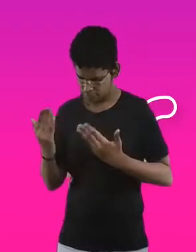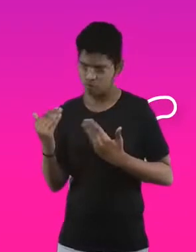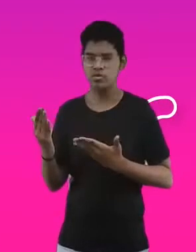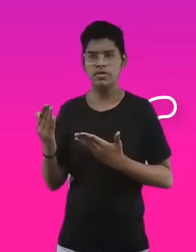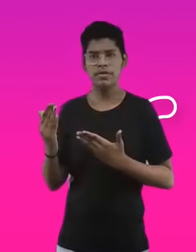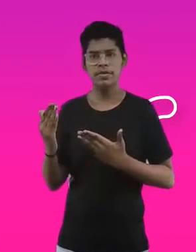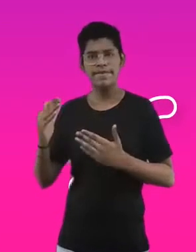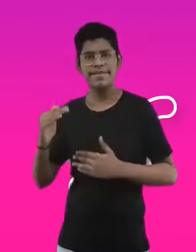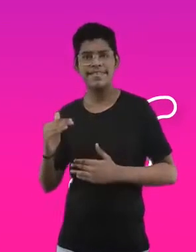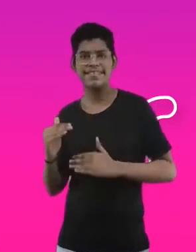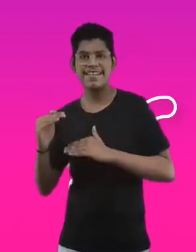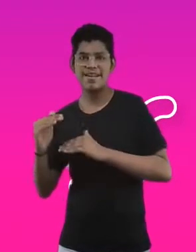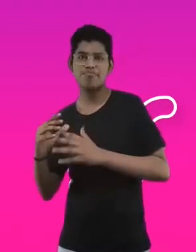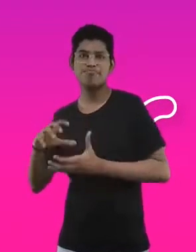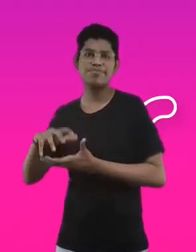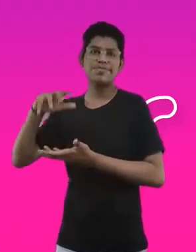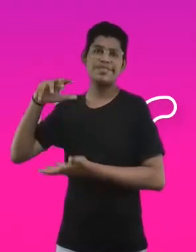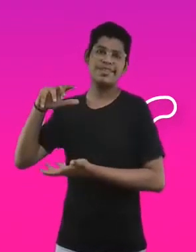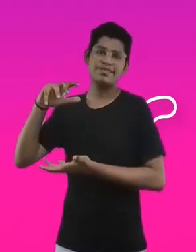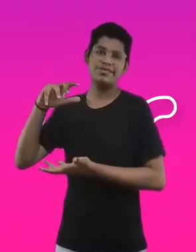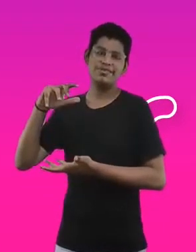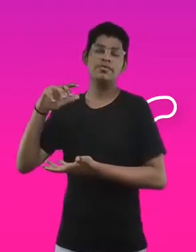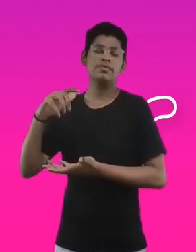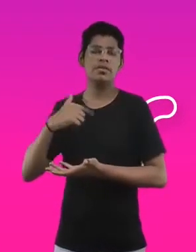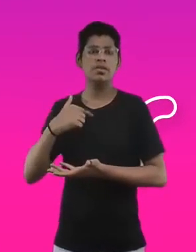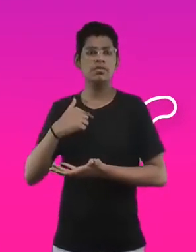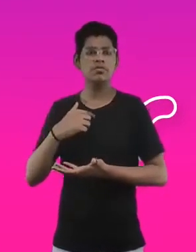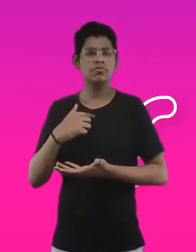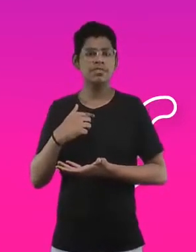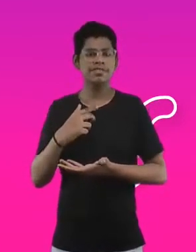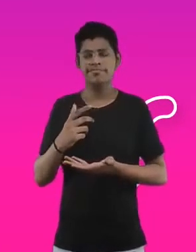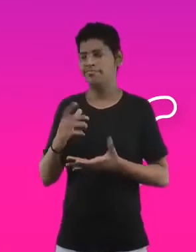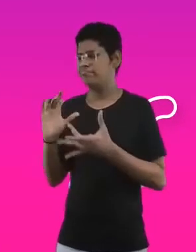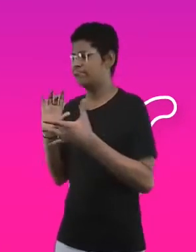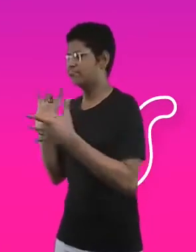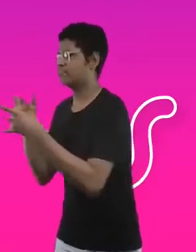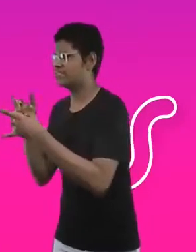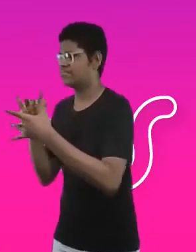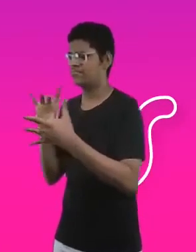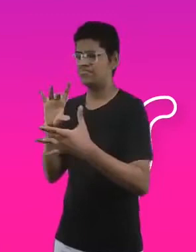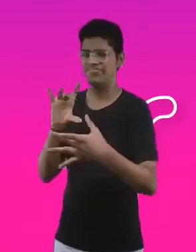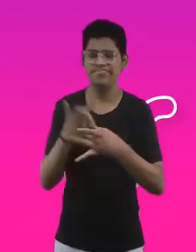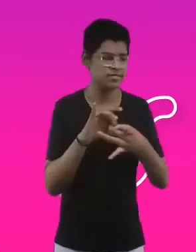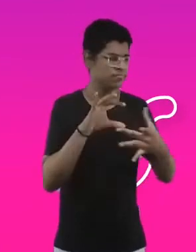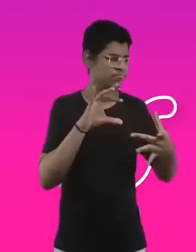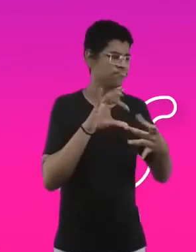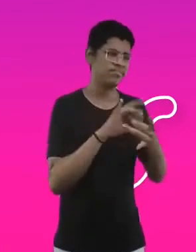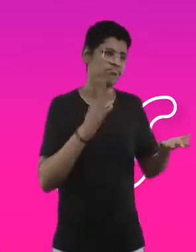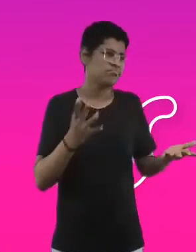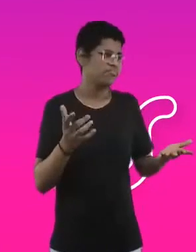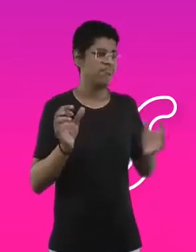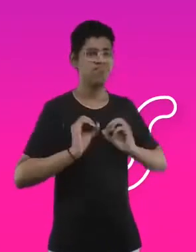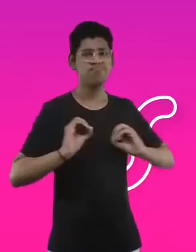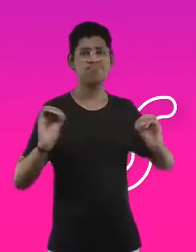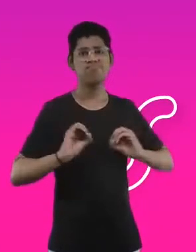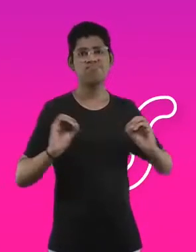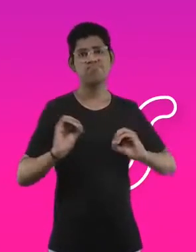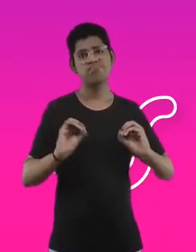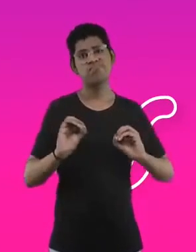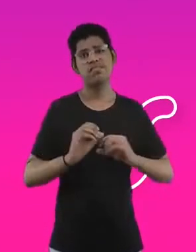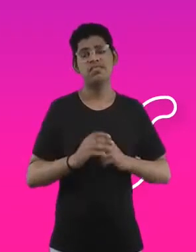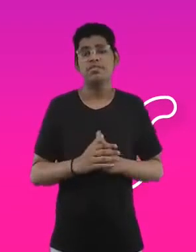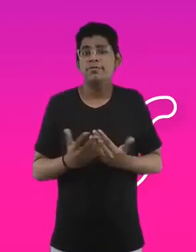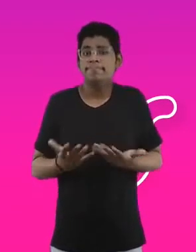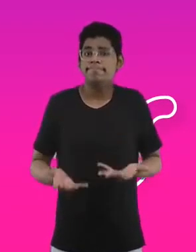de um sentimento de não pertencimento em todos os lugares em que eu estive, desde